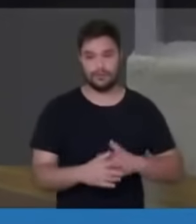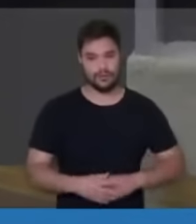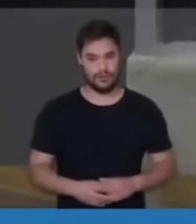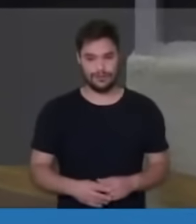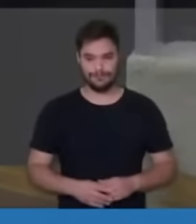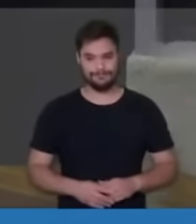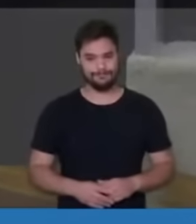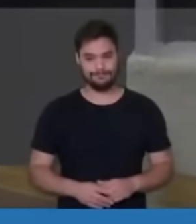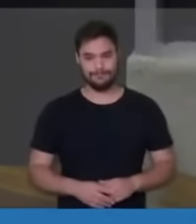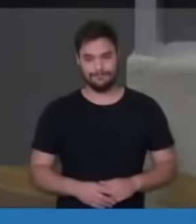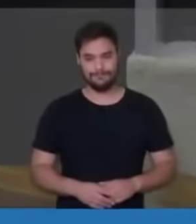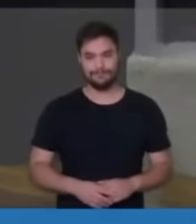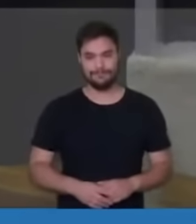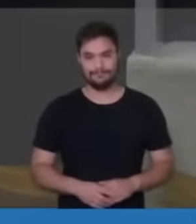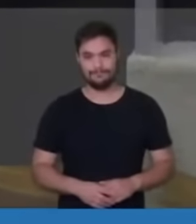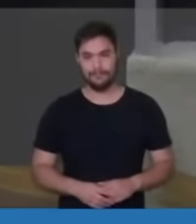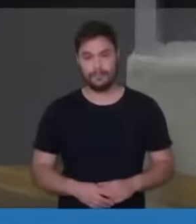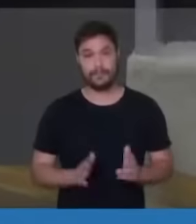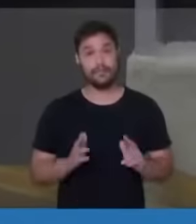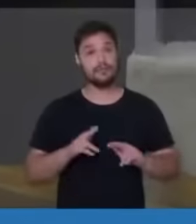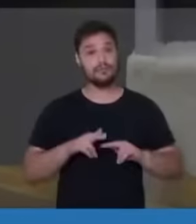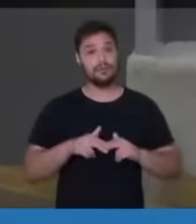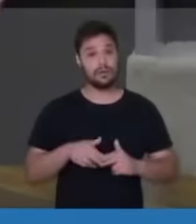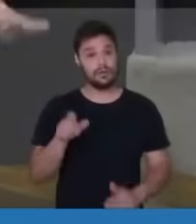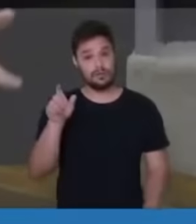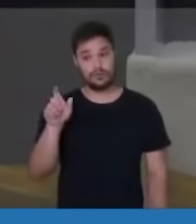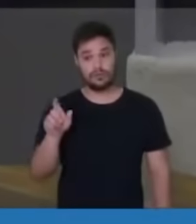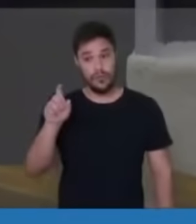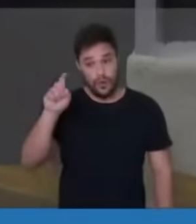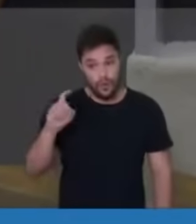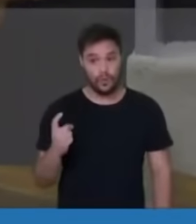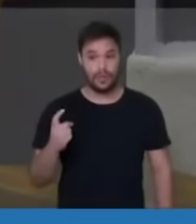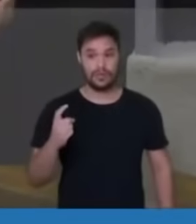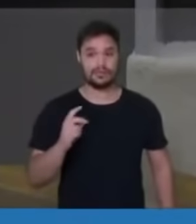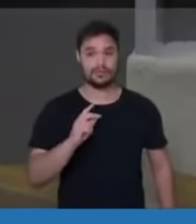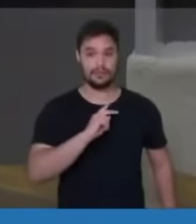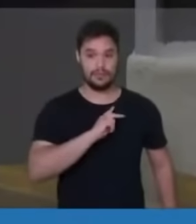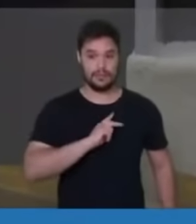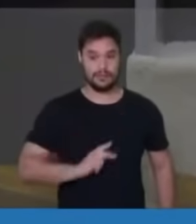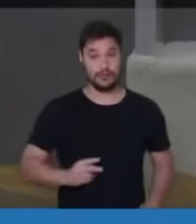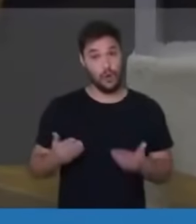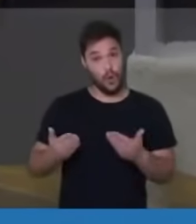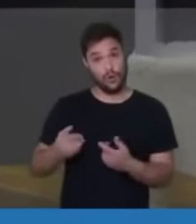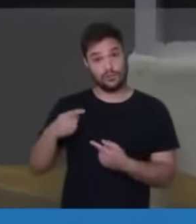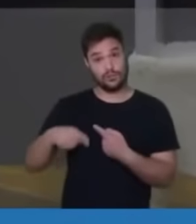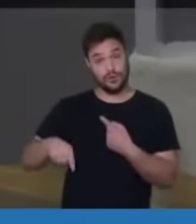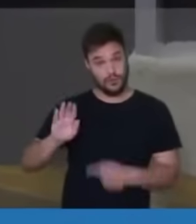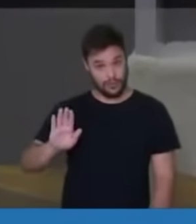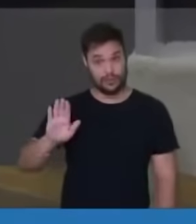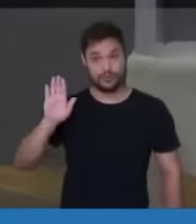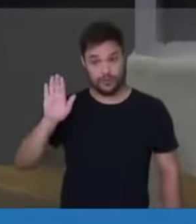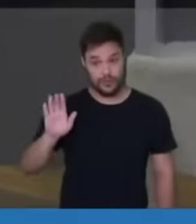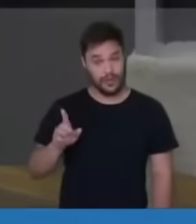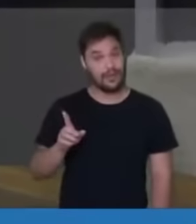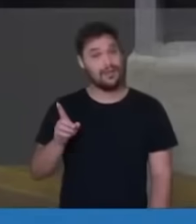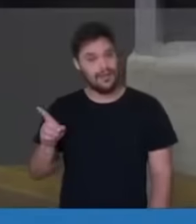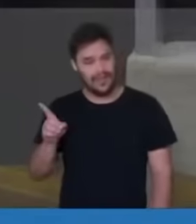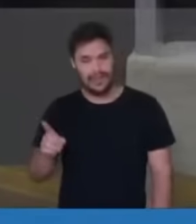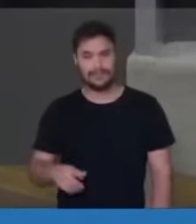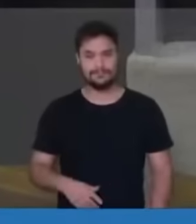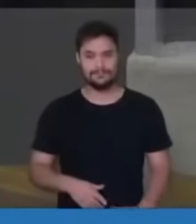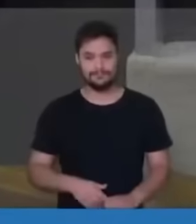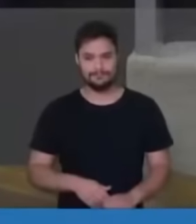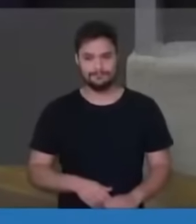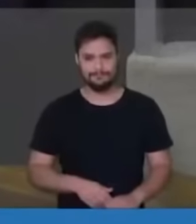sentir a dor do outro. Por isso o presidente, o ex-presidente, hoje inelegível, este ex-presidente,